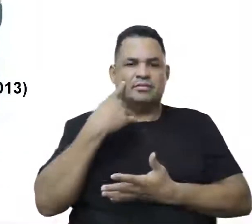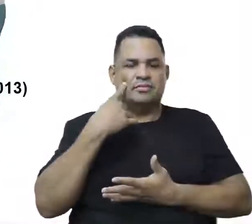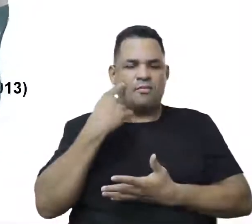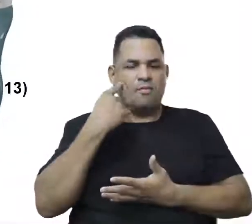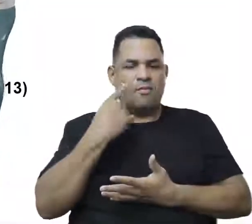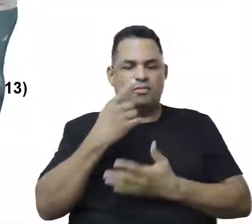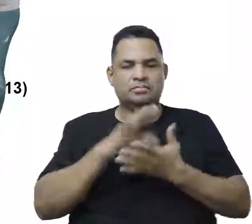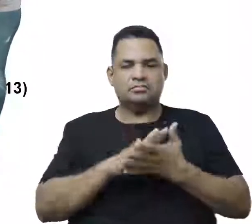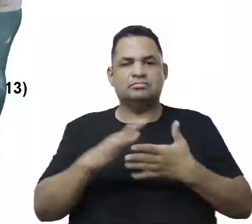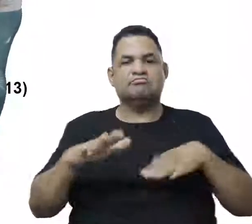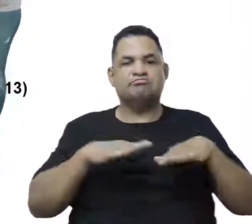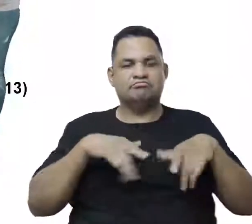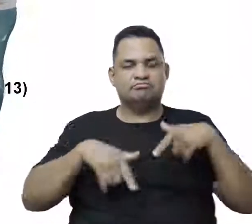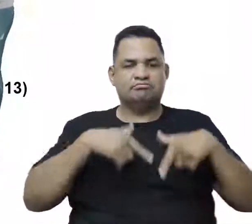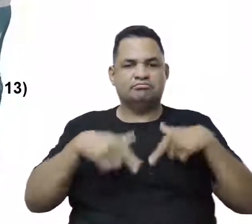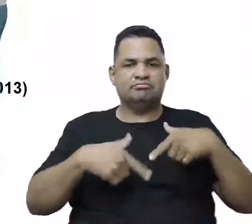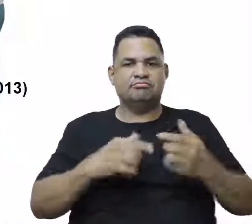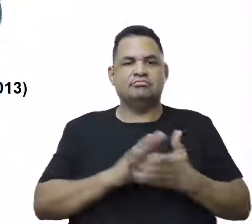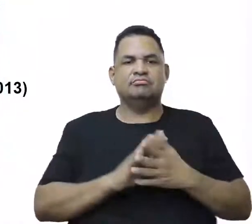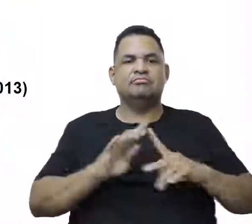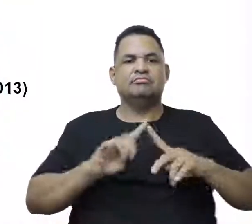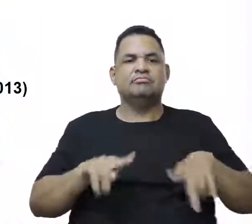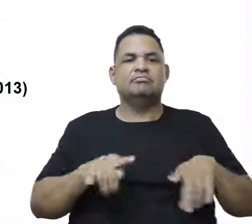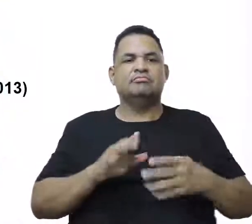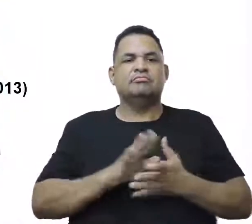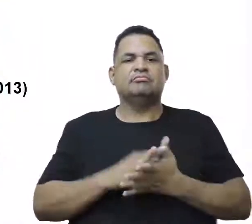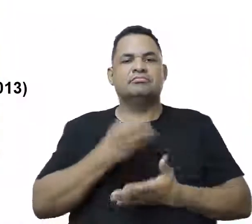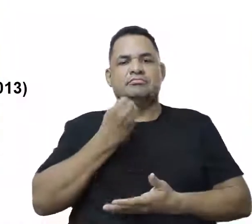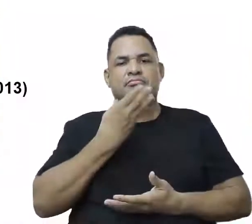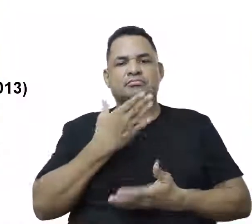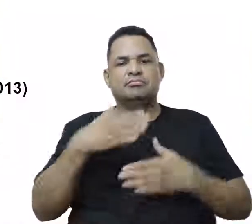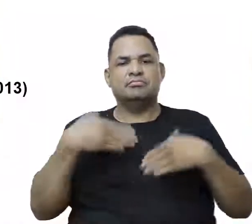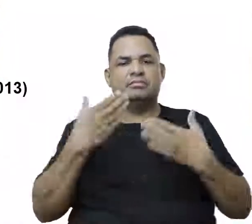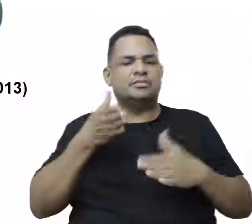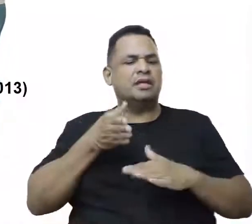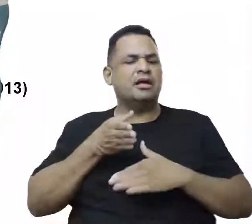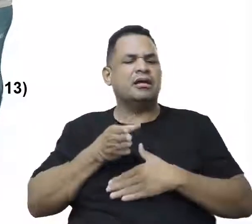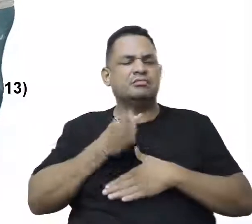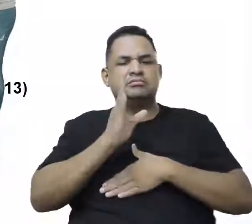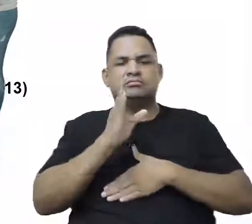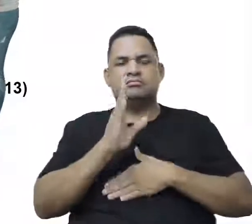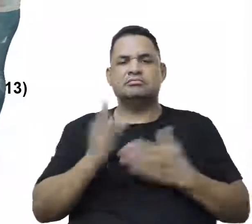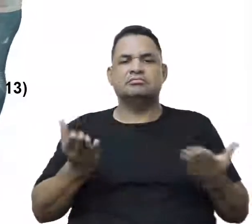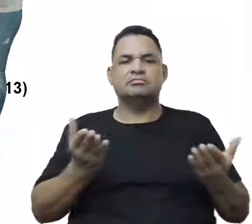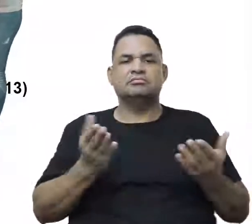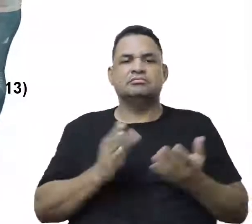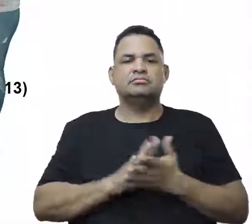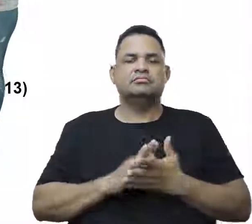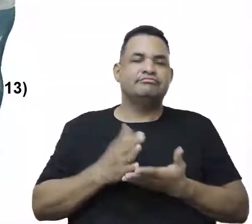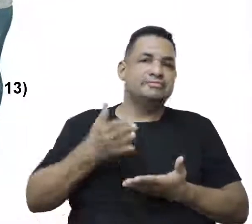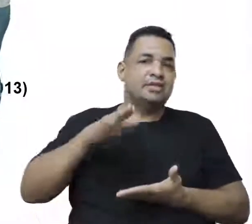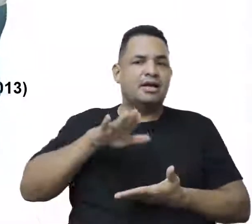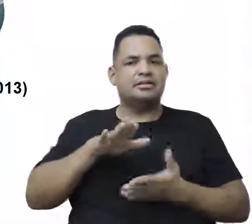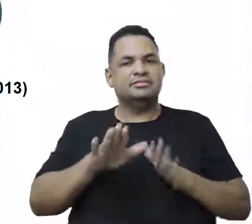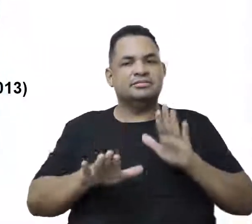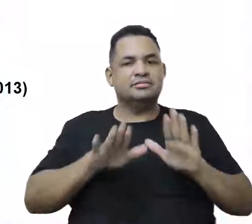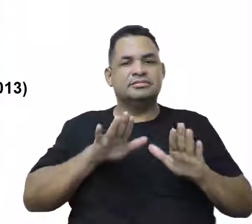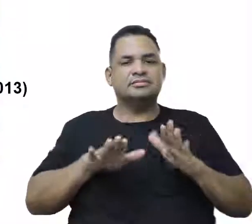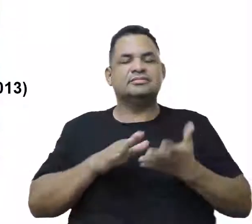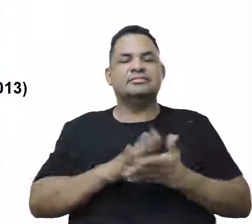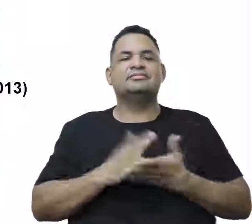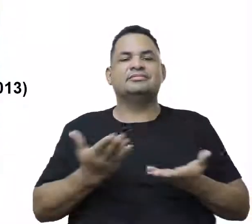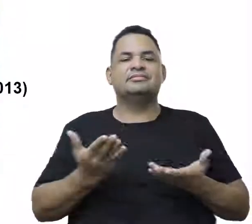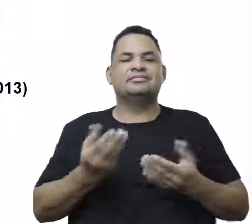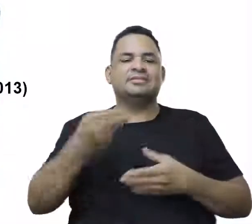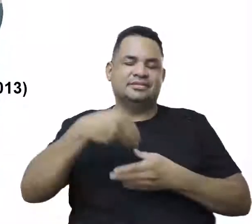são trabalhados também, né? Mas isso é muito bom quando é direto? Não é. De vez em quando uma raivinha faz até parte,